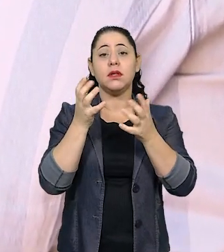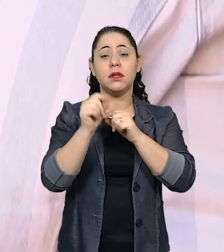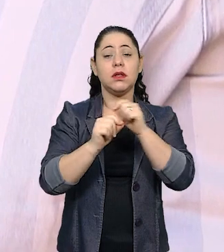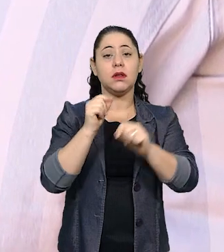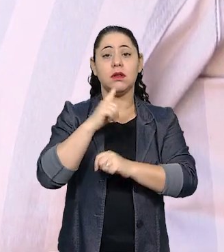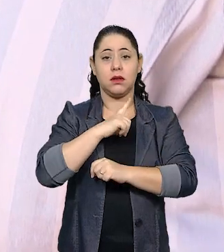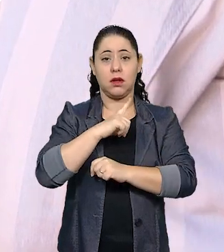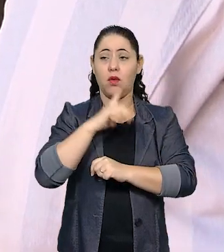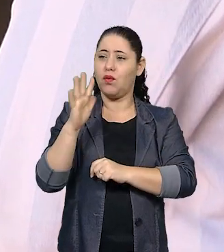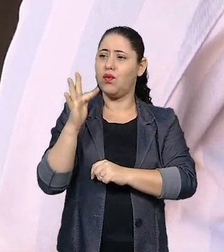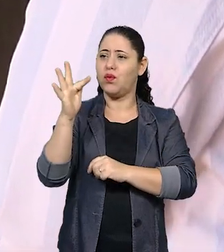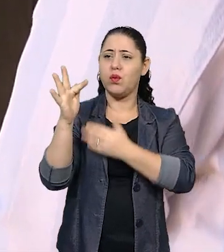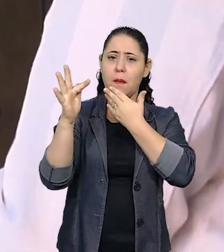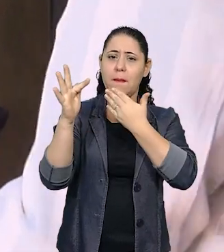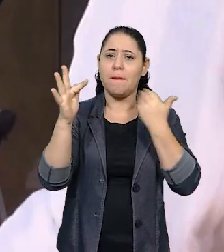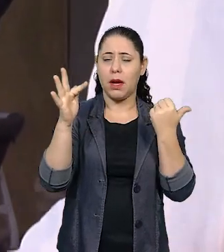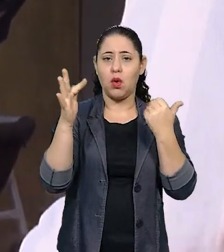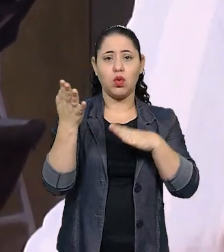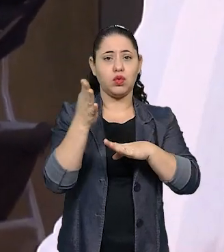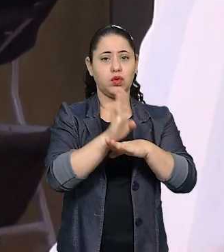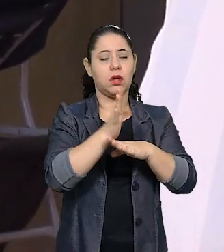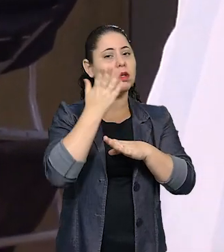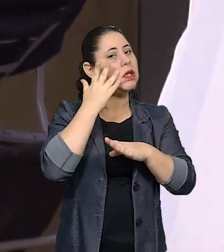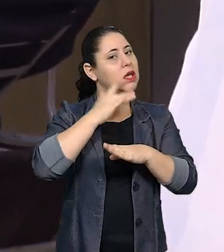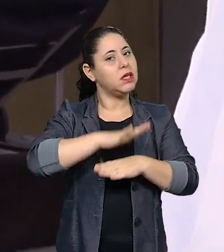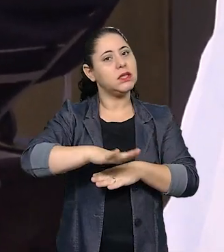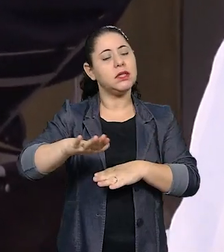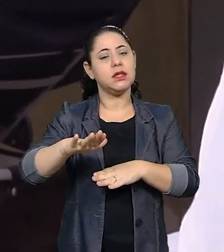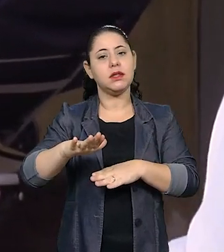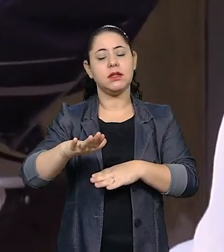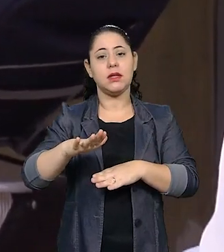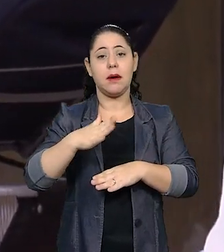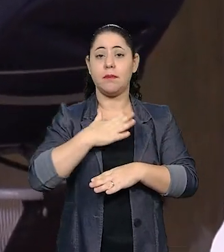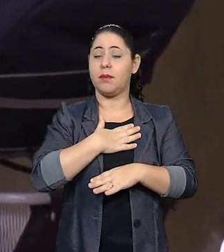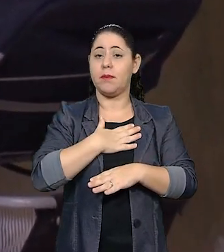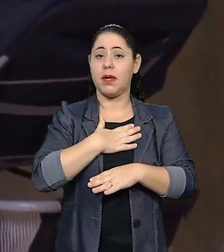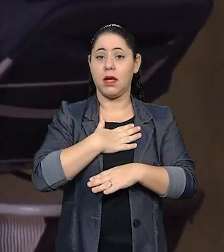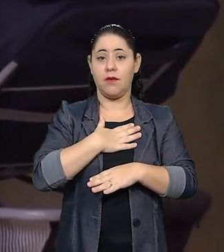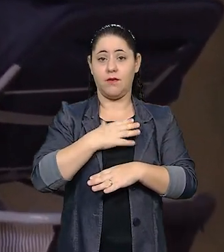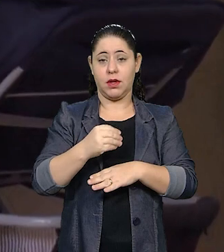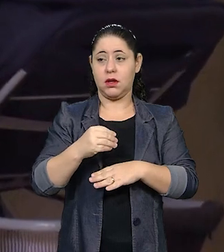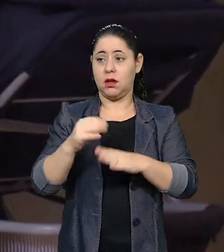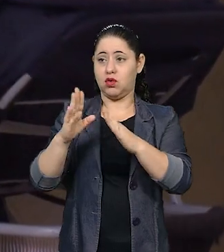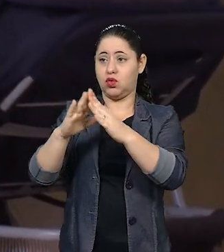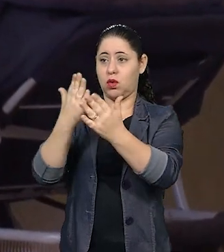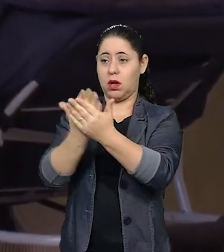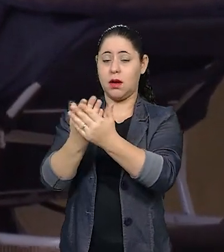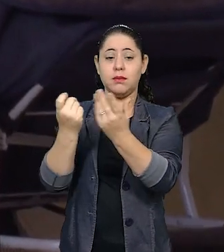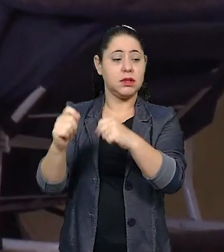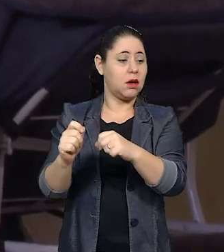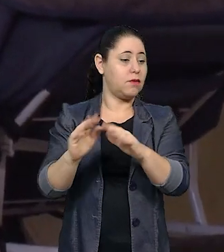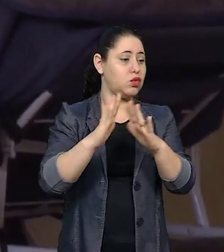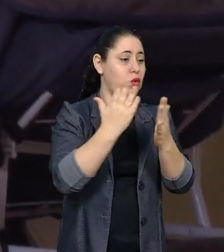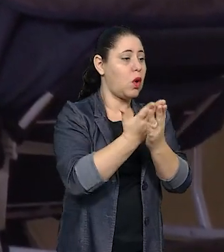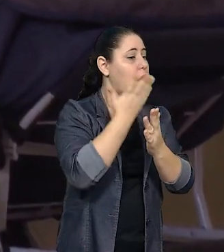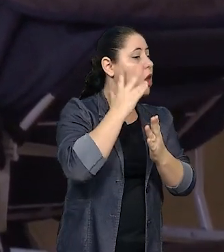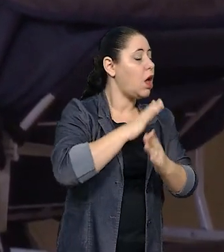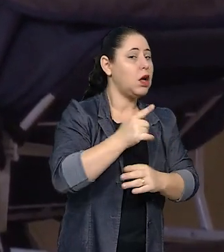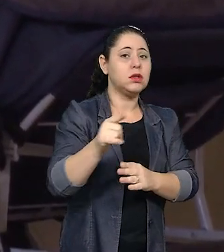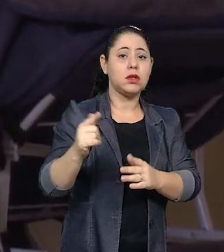que fica de abandono, né? Porque a gente que precisa trabalhar, a gente quer ter um futuro